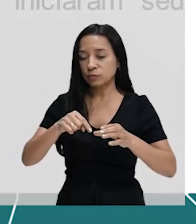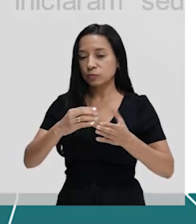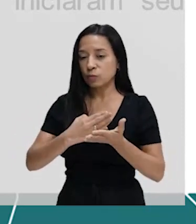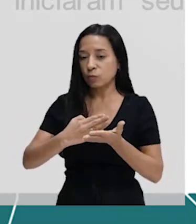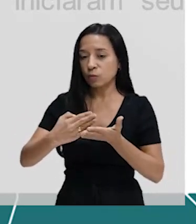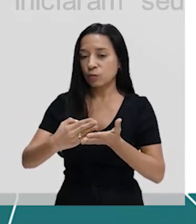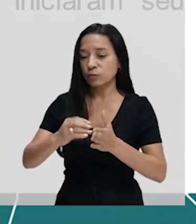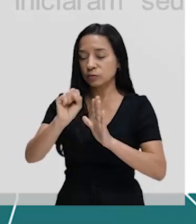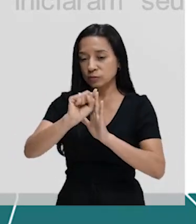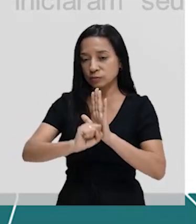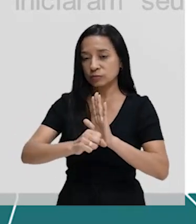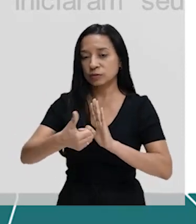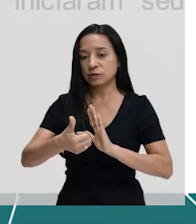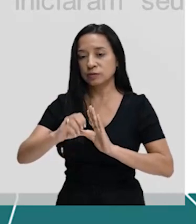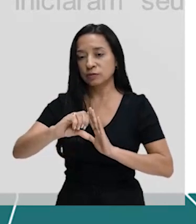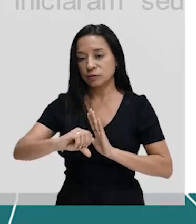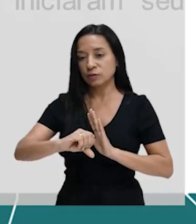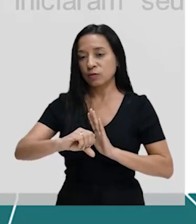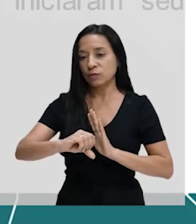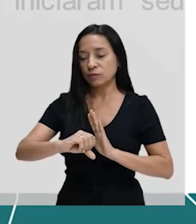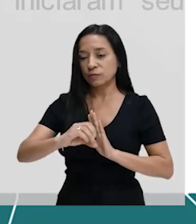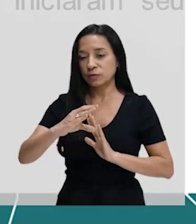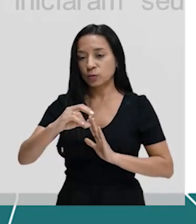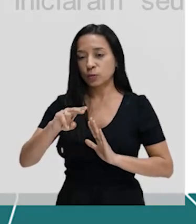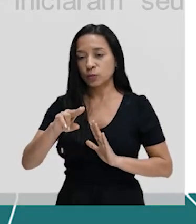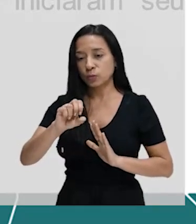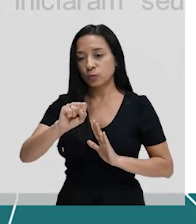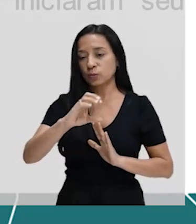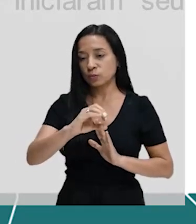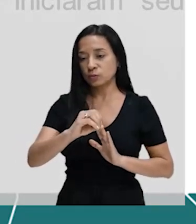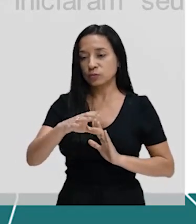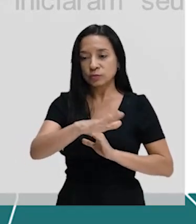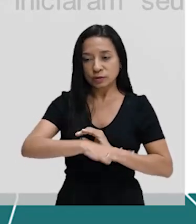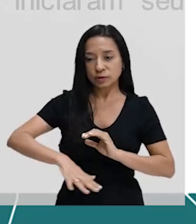em Cusco, numa região cheia de aldeias